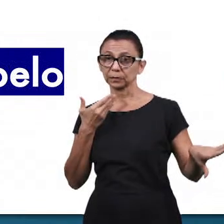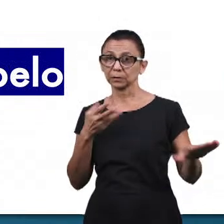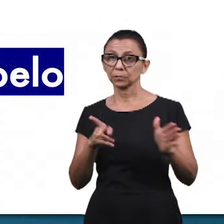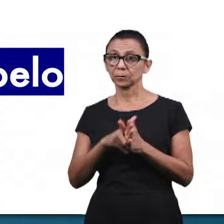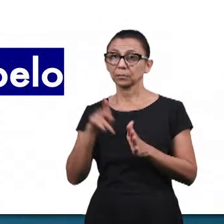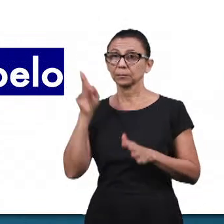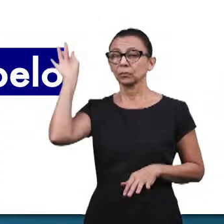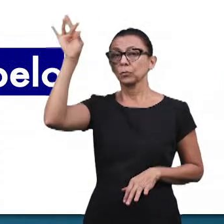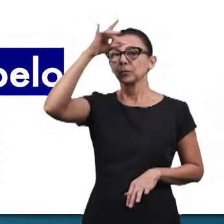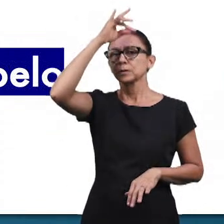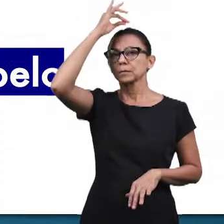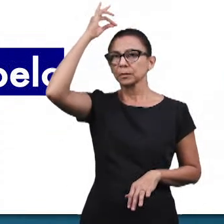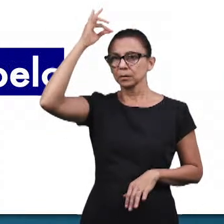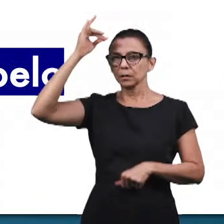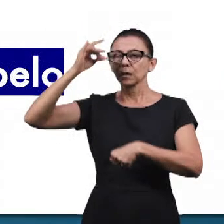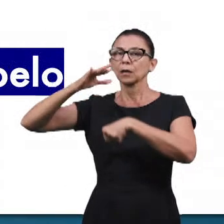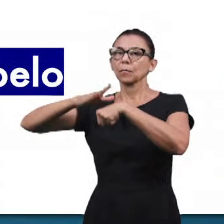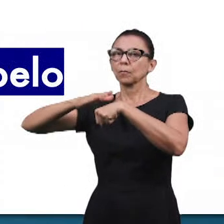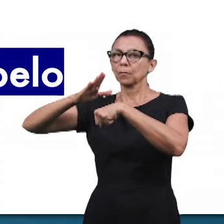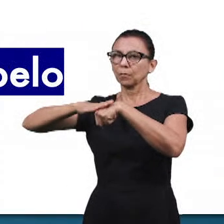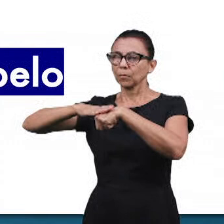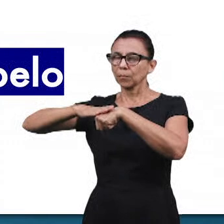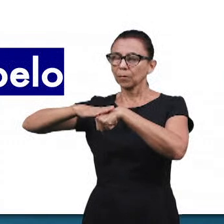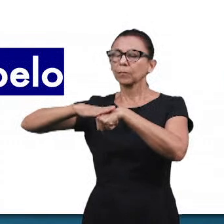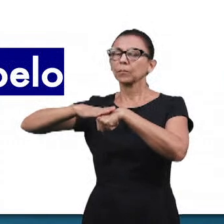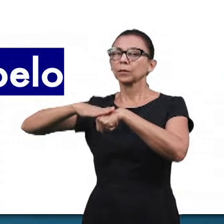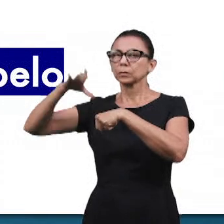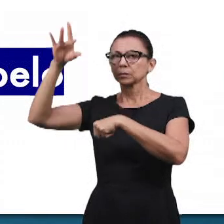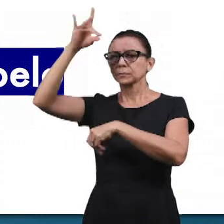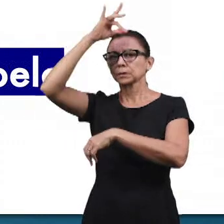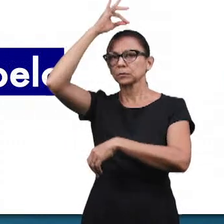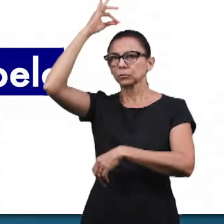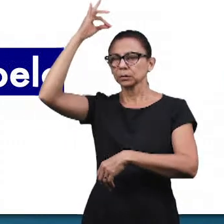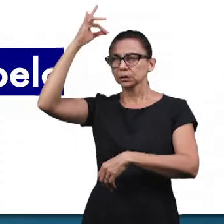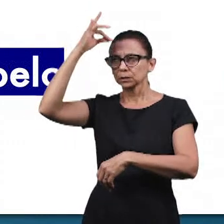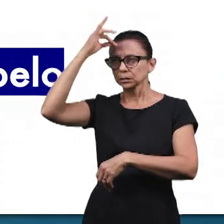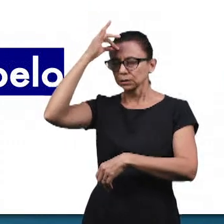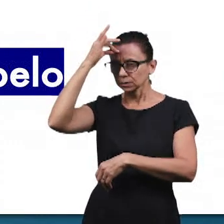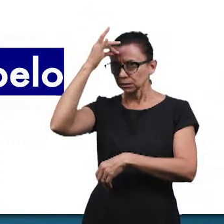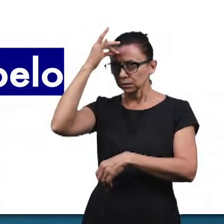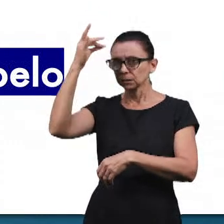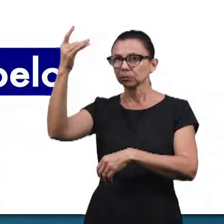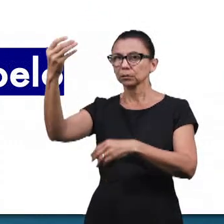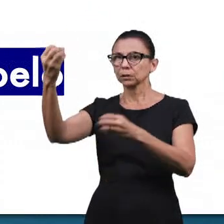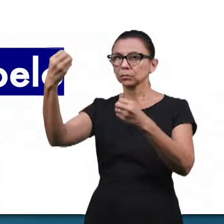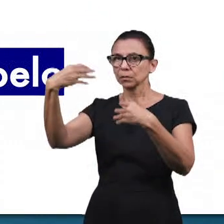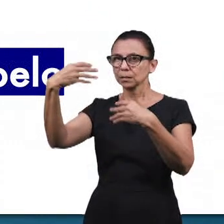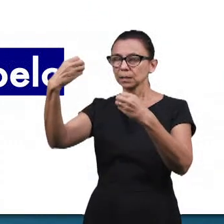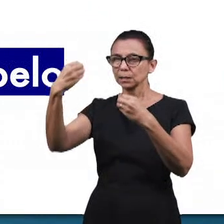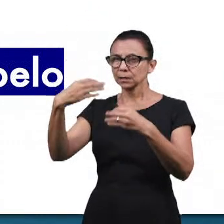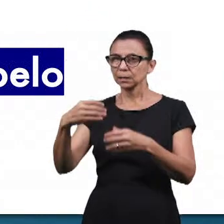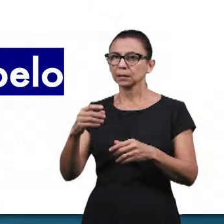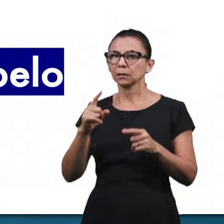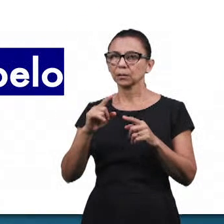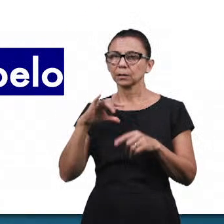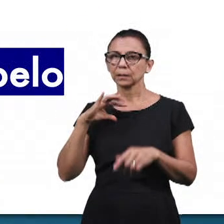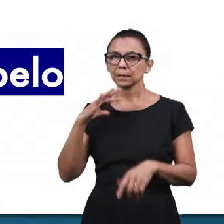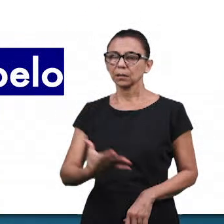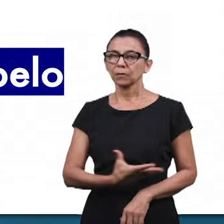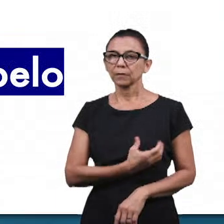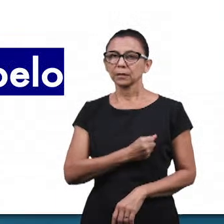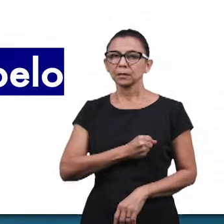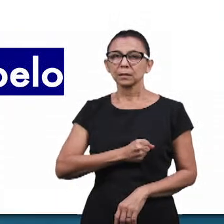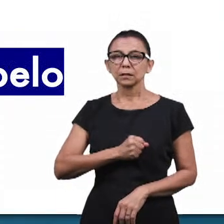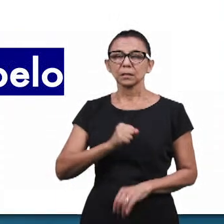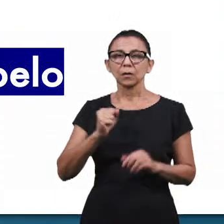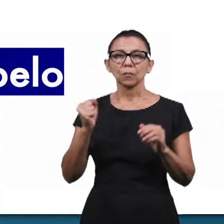Santo. E é ele, o Espírito Santo, quem nos faz entender que a salvação é o melhor tesouro que o